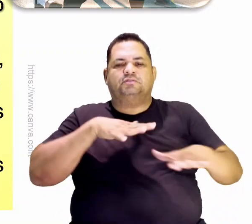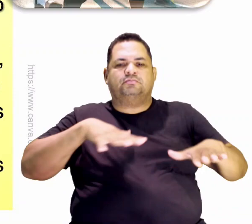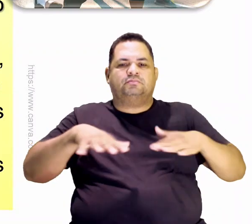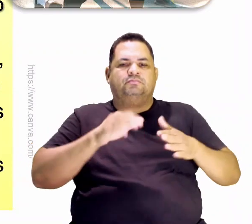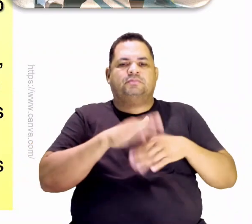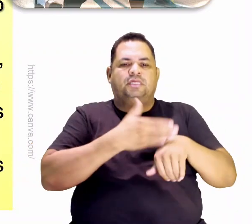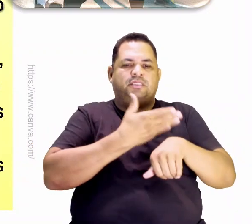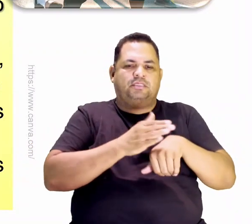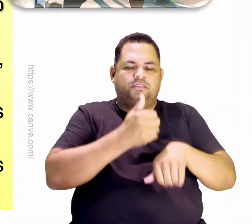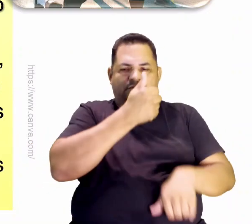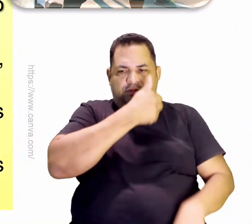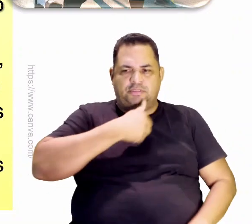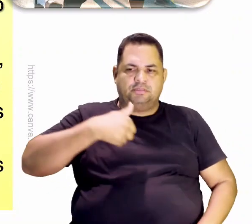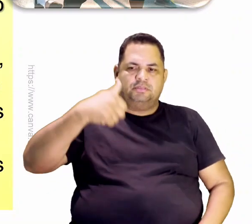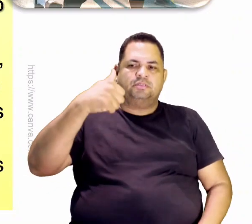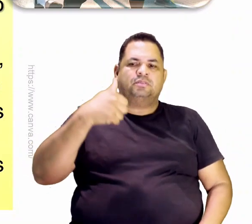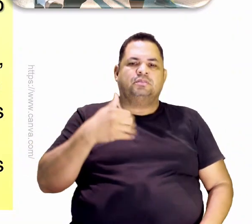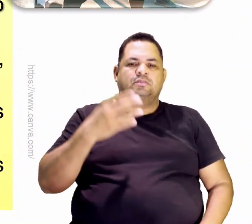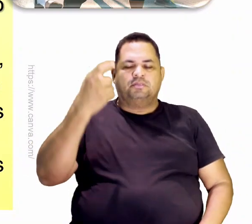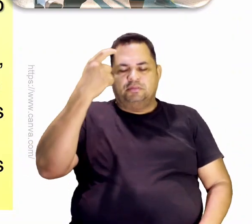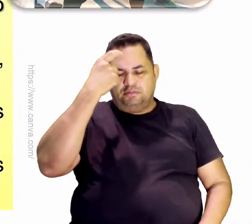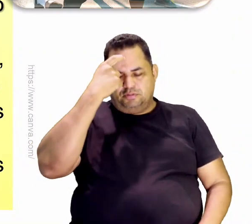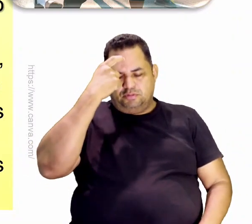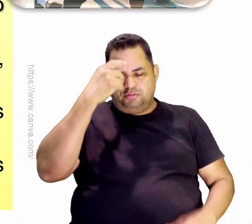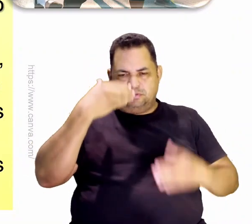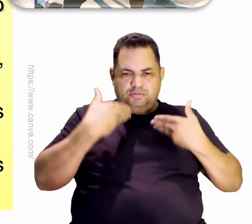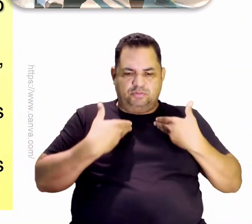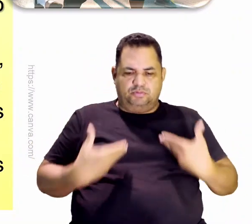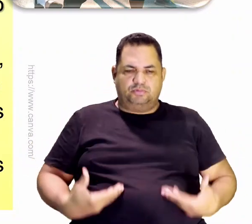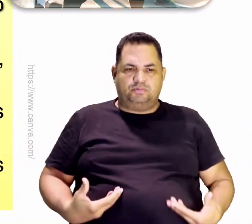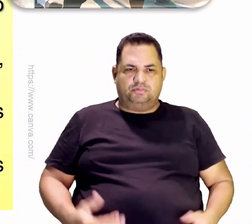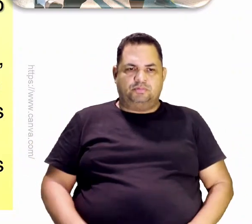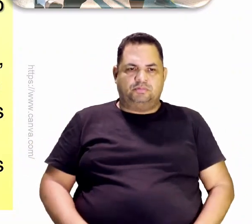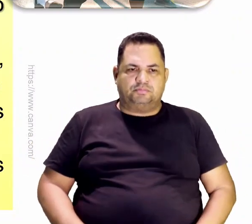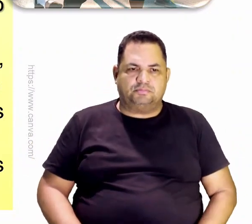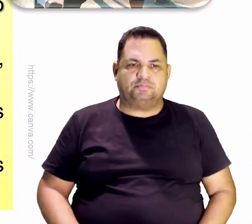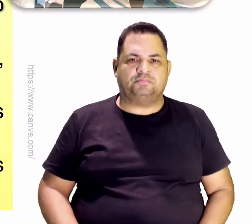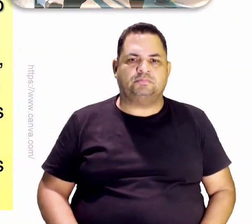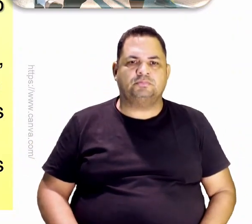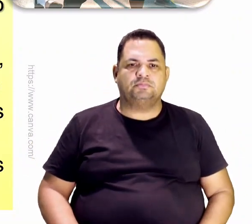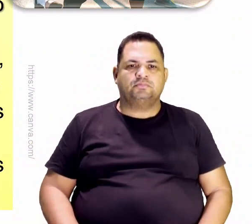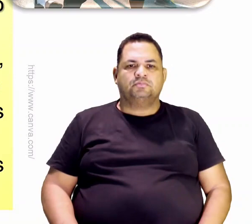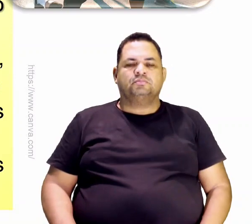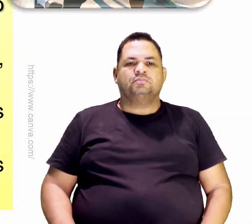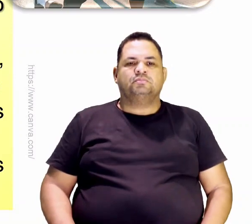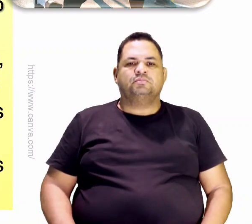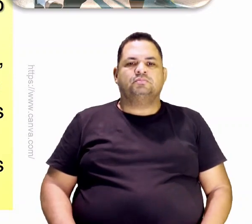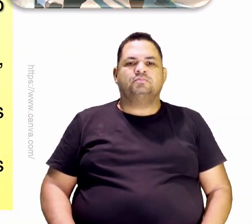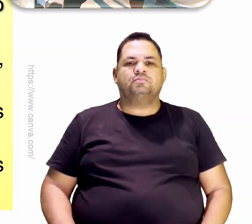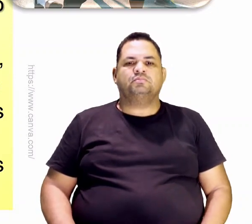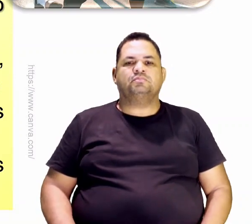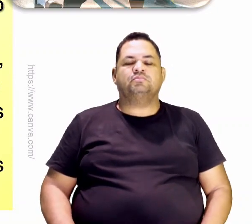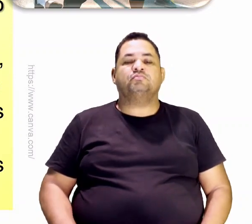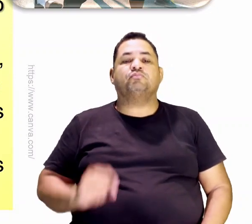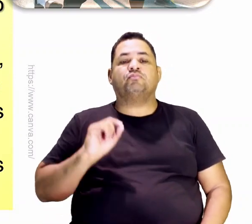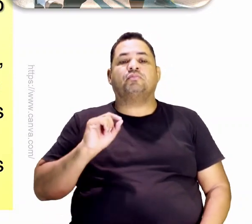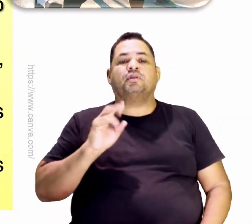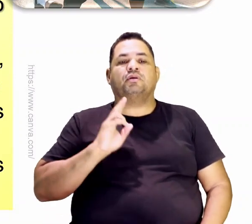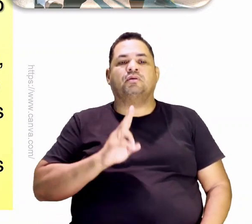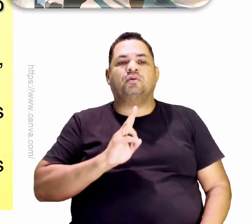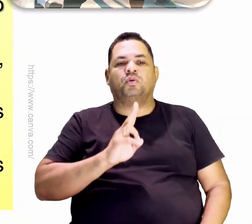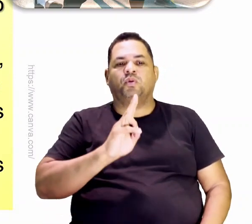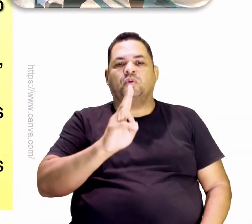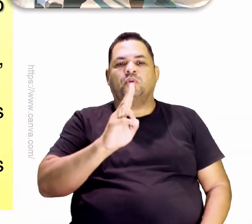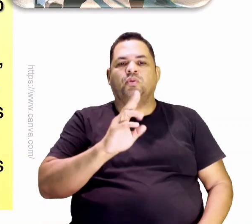e melhor, com essa consciência corporal. Então, é essa pegada que a Prof. Iris quer. Ela quer o quê? Que vocês se mantenham